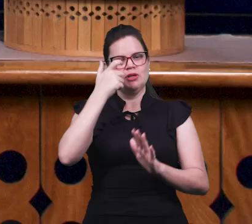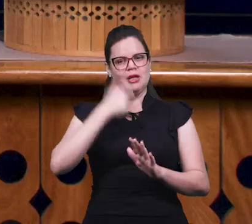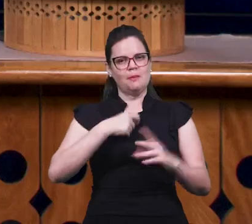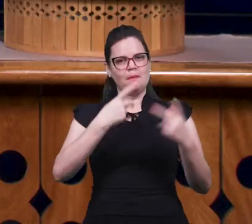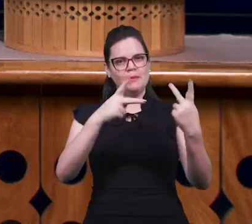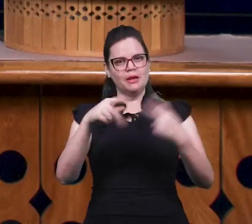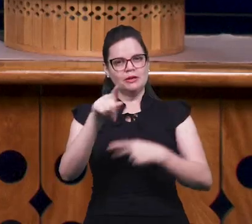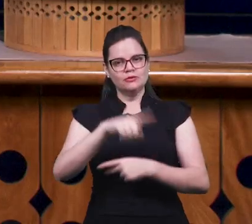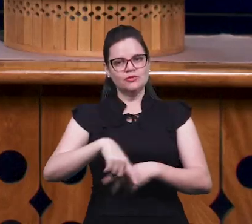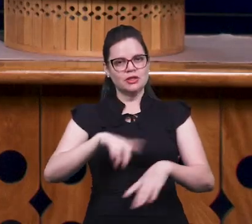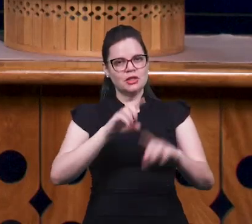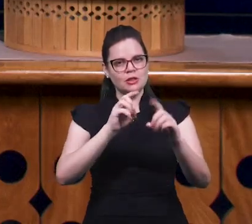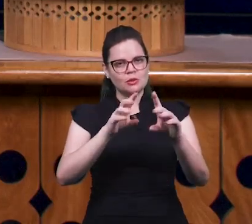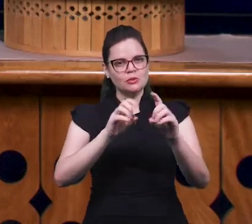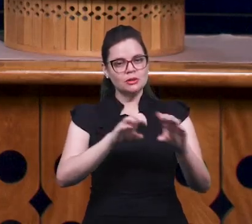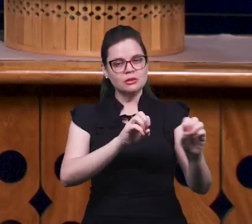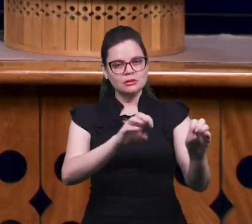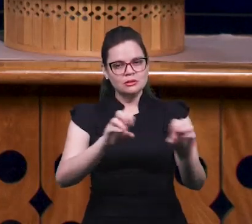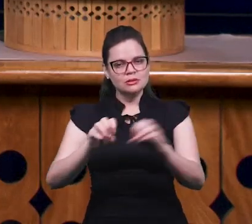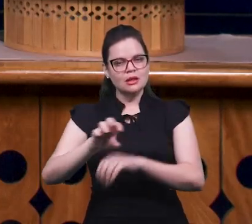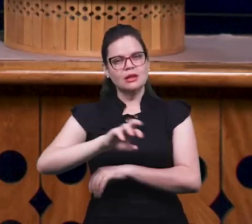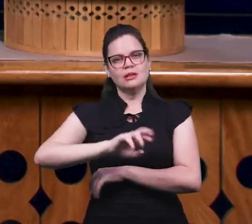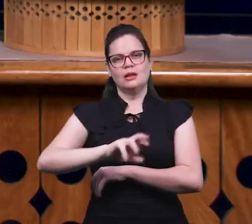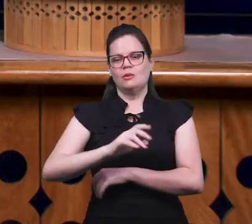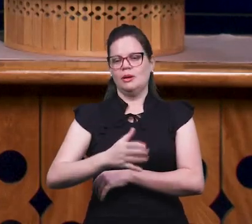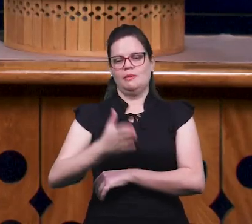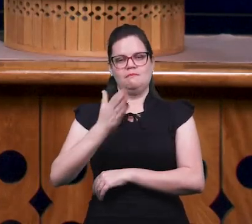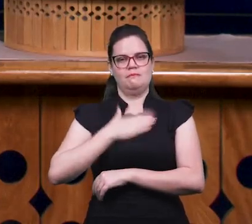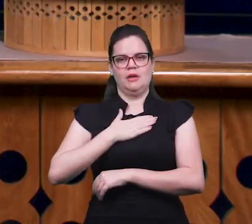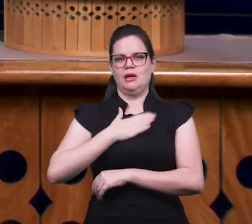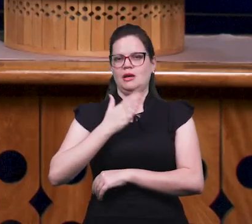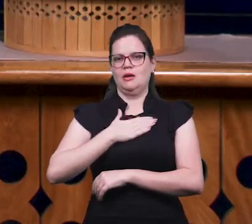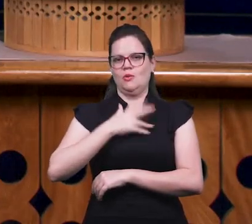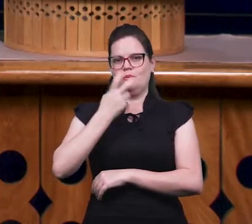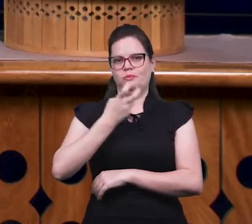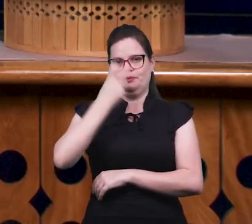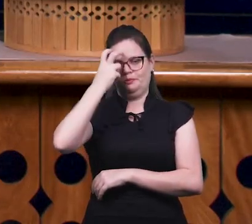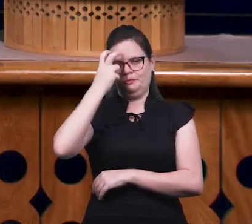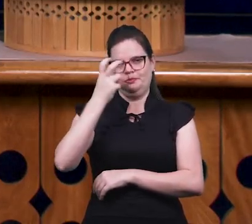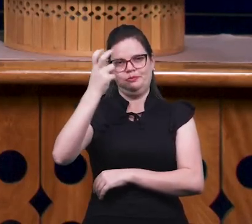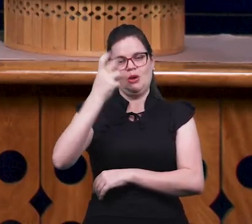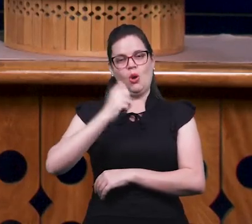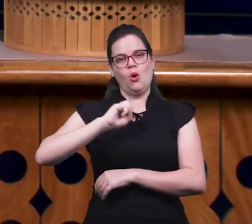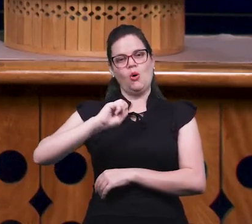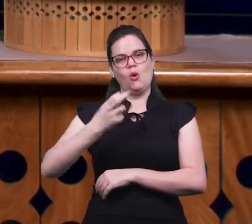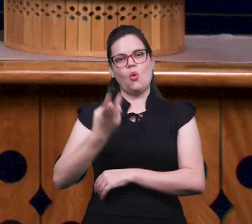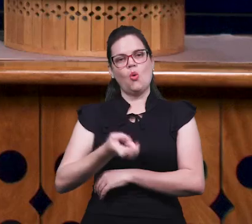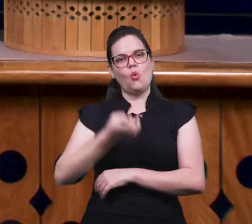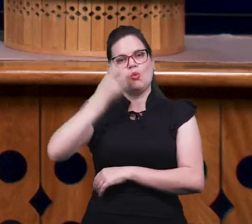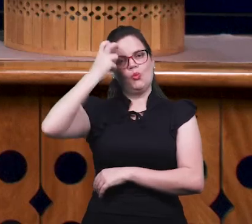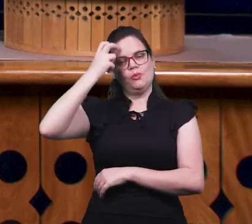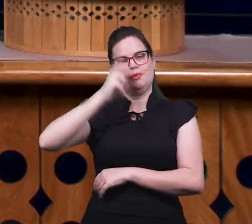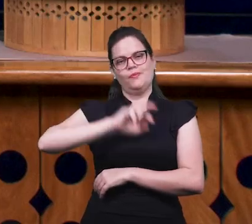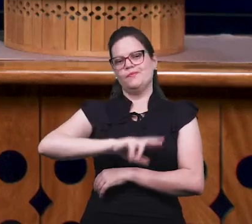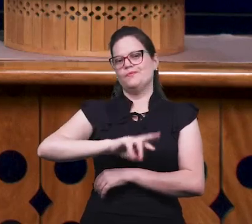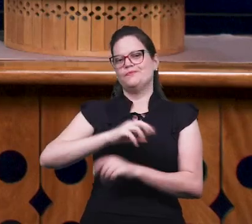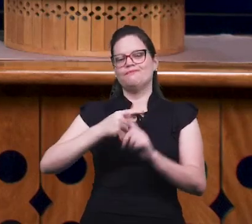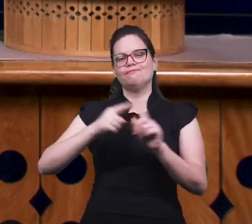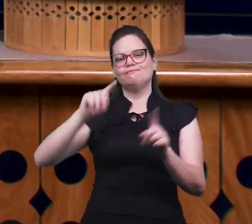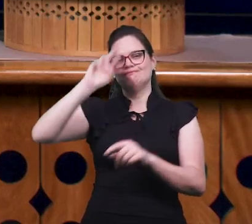e não palavra cultural. Então isso basicamente é o que Paulo ele colocava para aqueles que o acompanhavam.